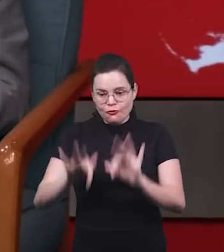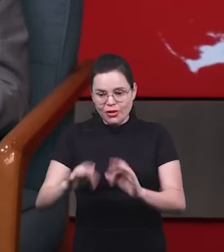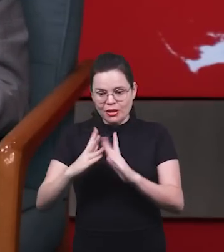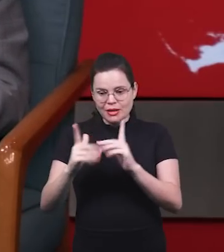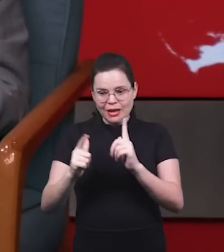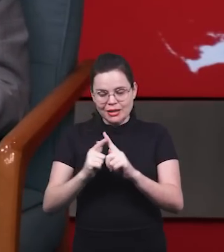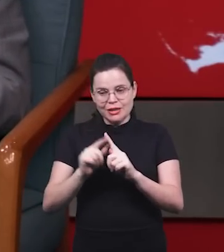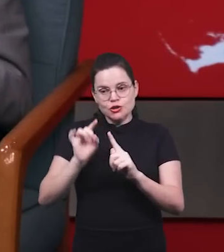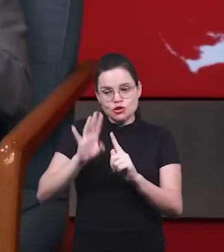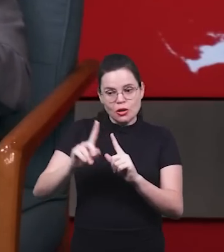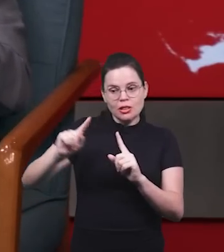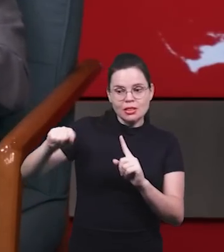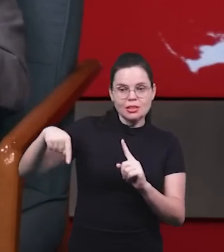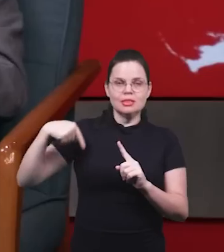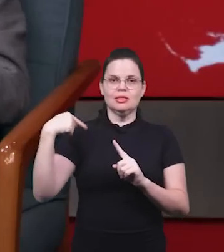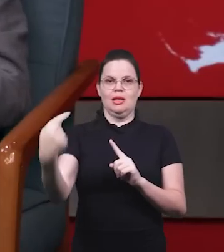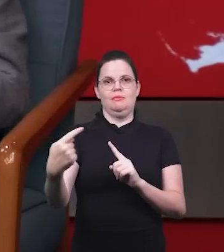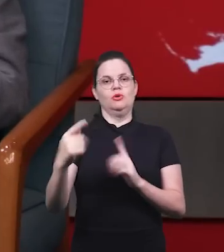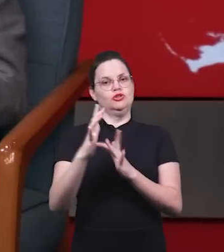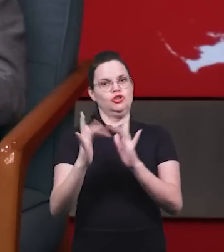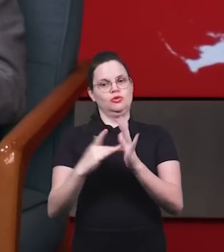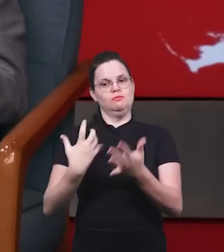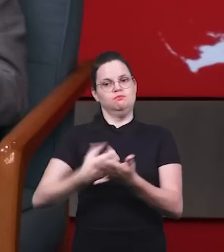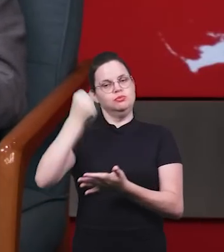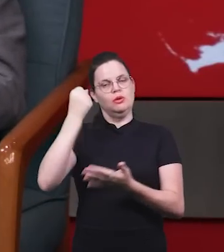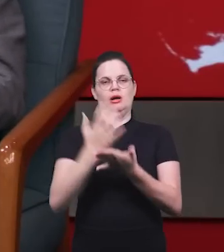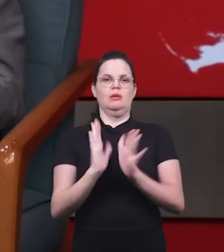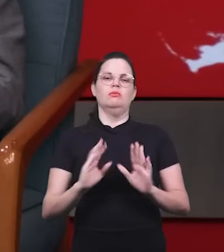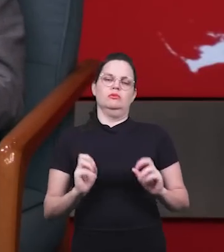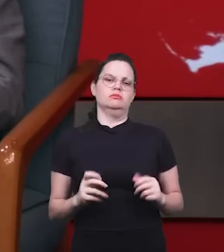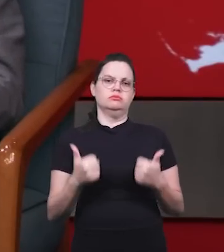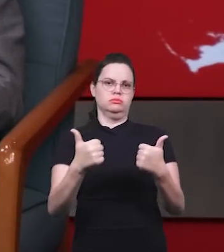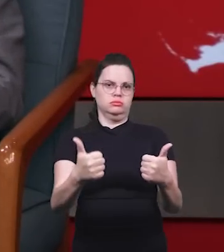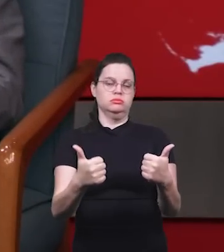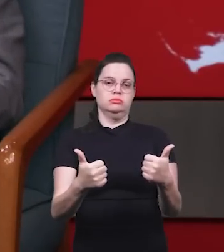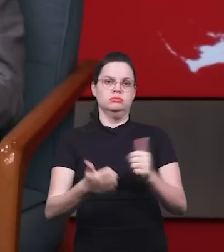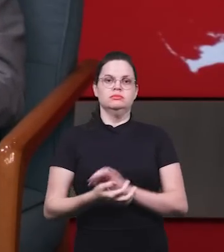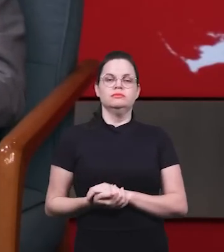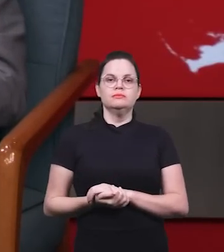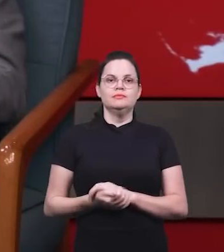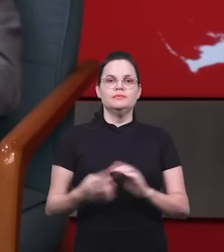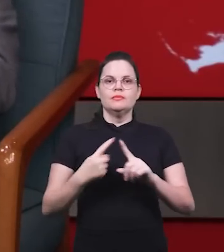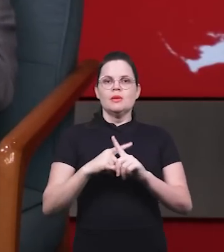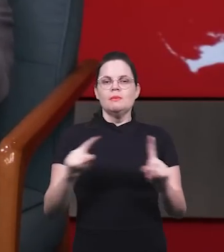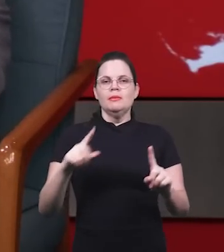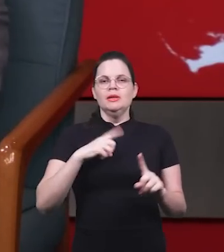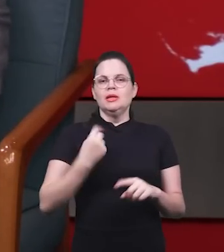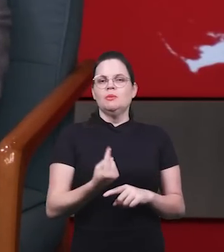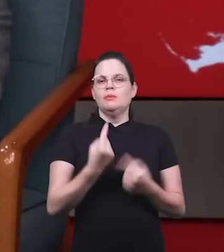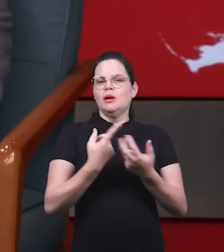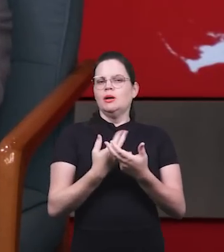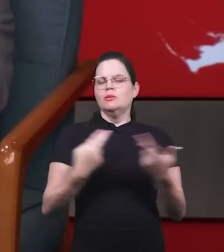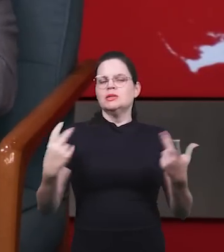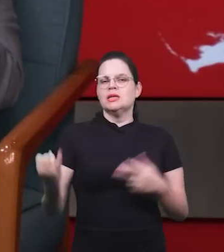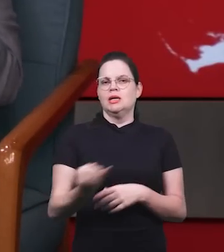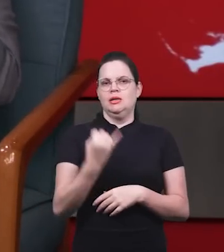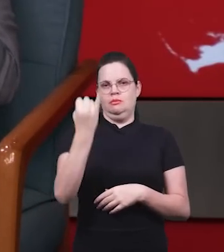pregamos. Mas um dos pontos muito importantes no livro de Atos e que